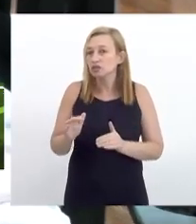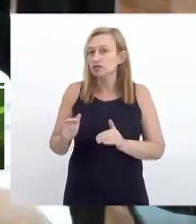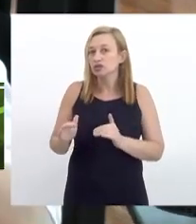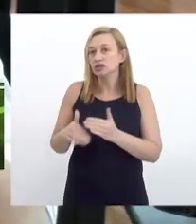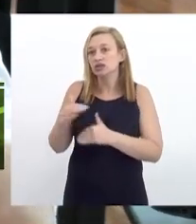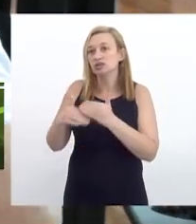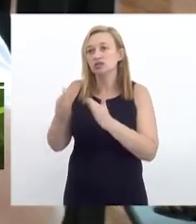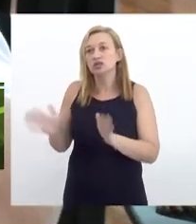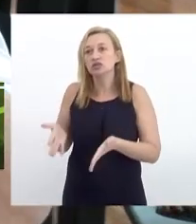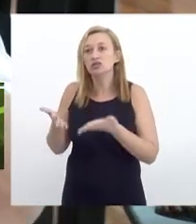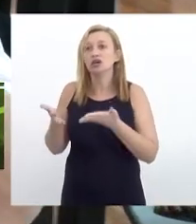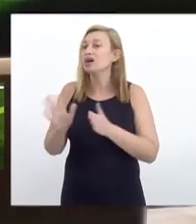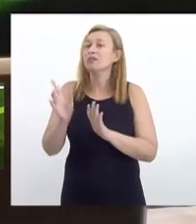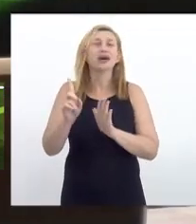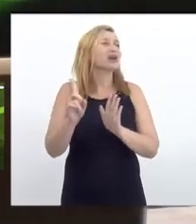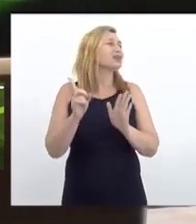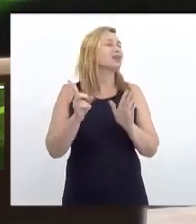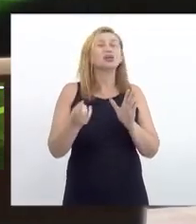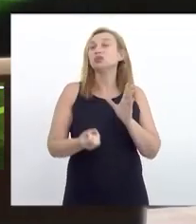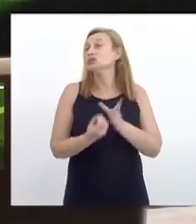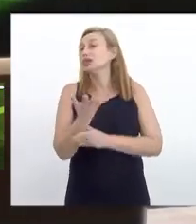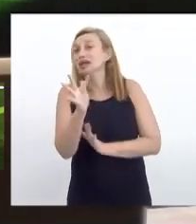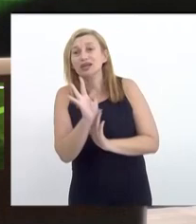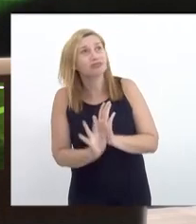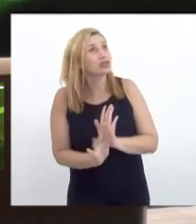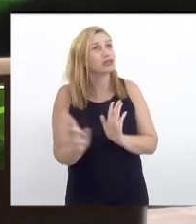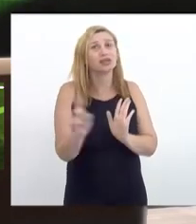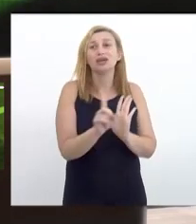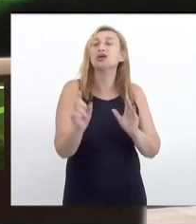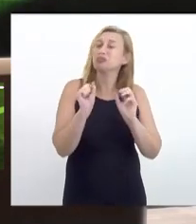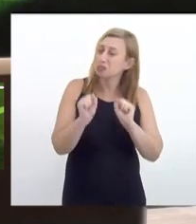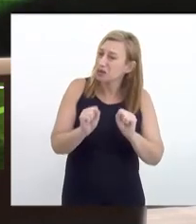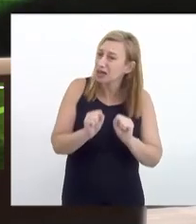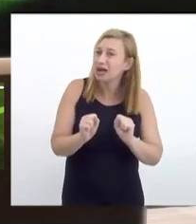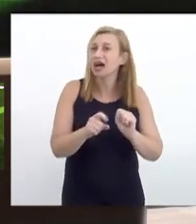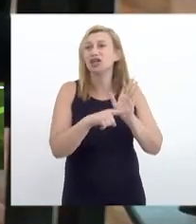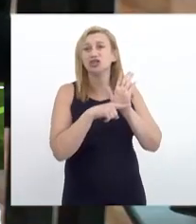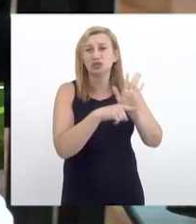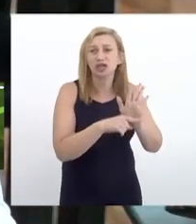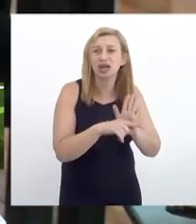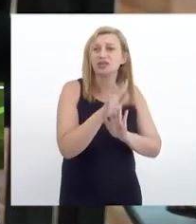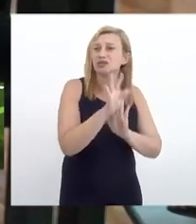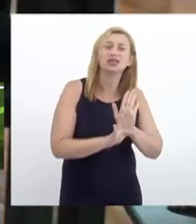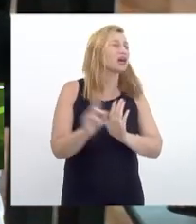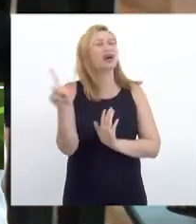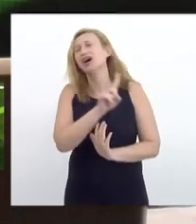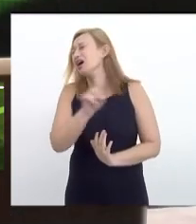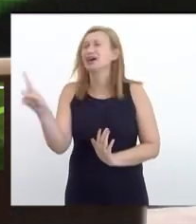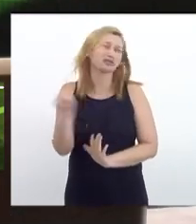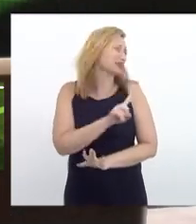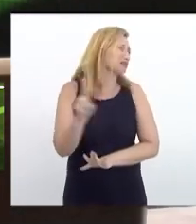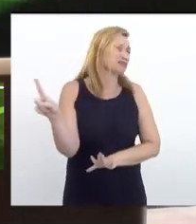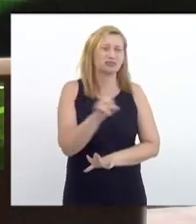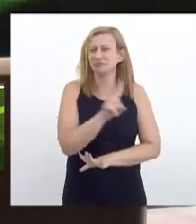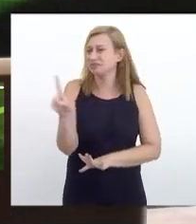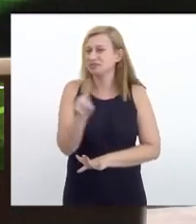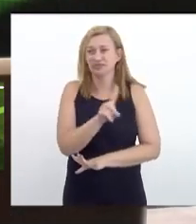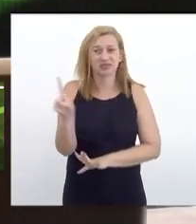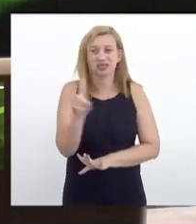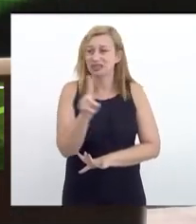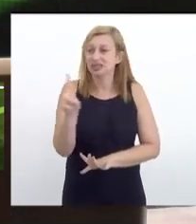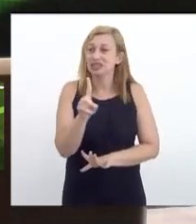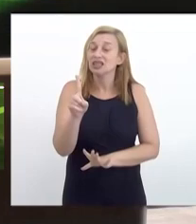quê? Mas então o texto não está construído ainda Com a excelência poderá contribuir com Mas reunião hoje não é para a gente discutir isso, presidente? Não, não Para a fazer uma linha